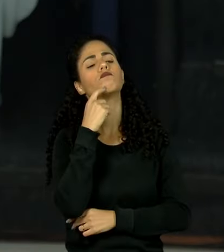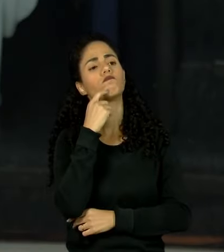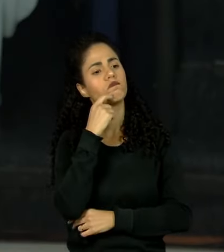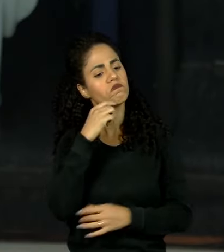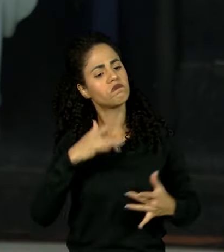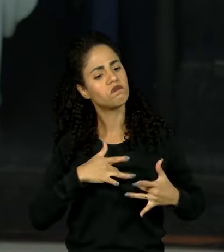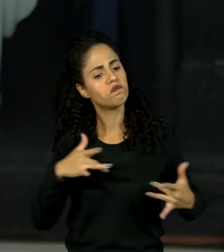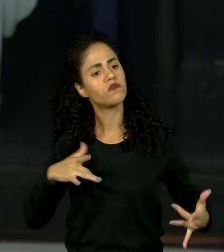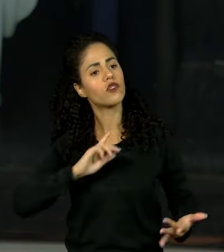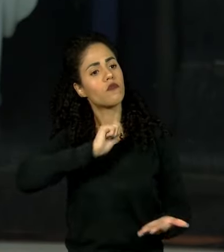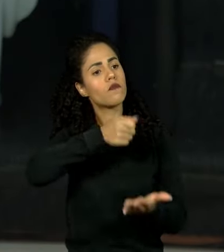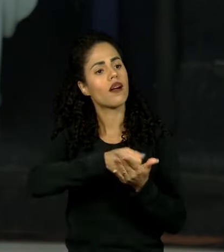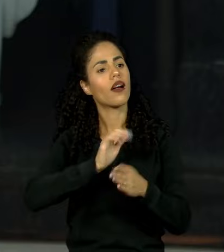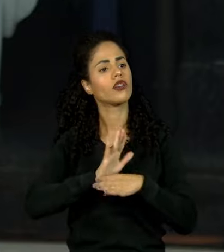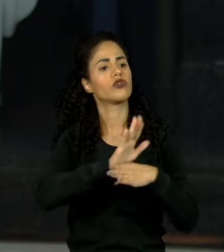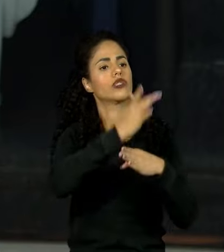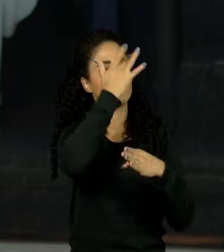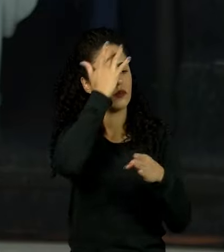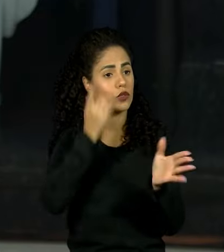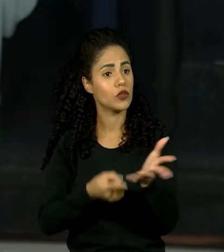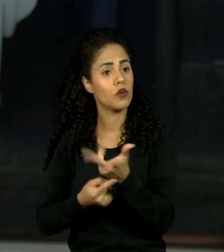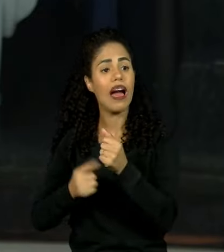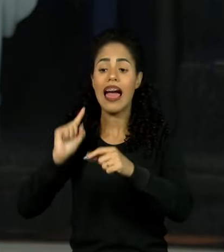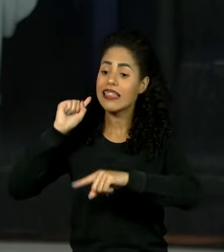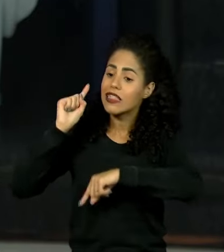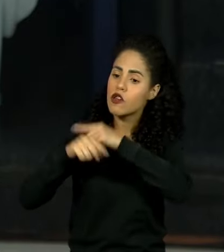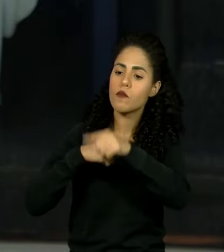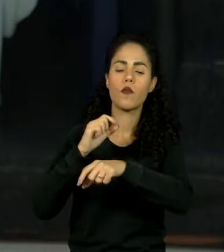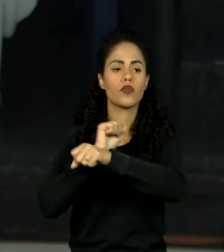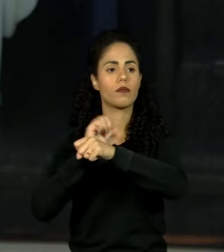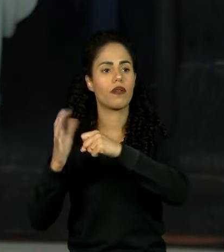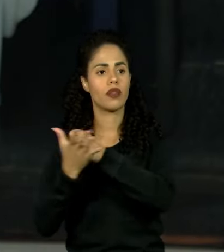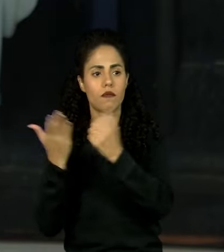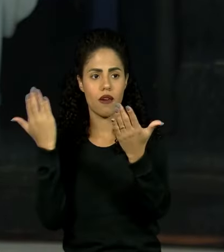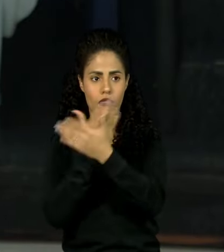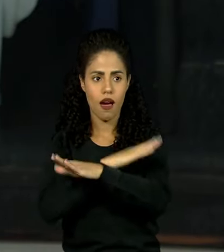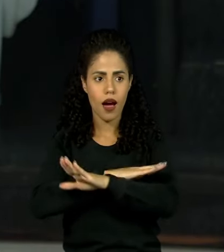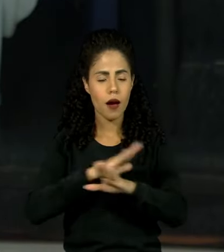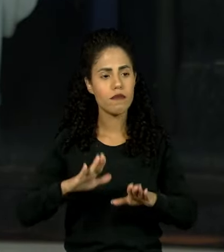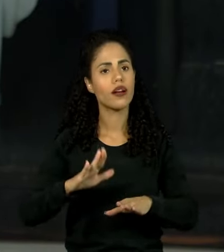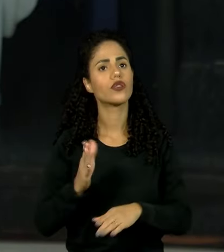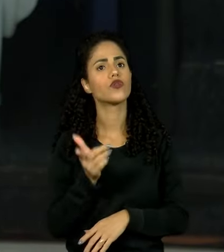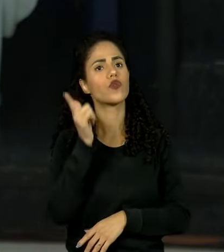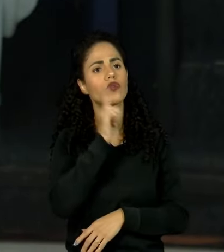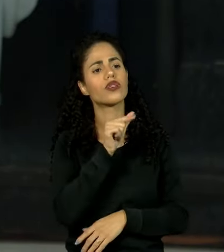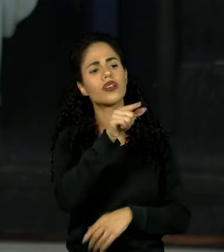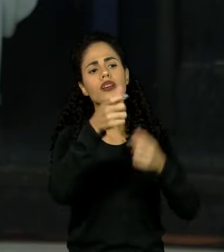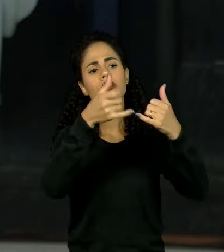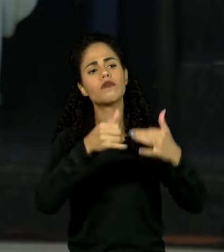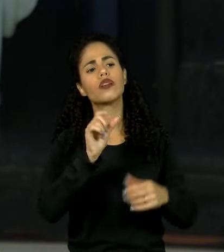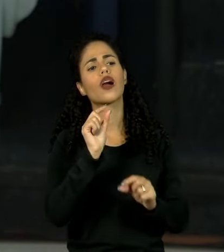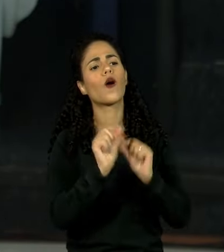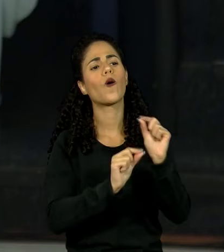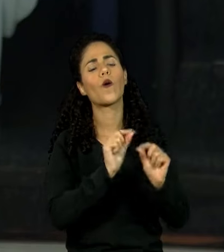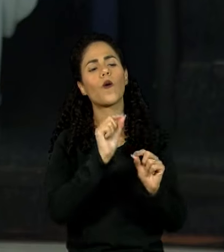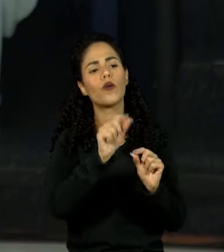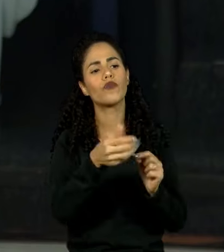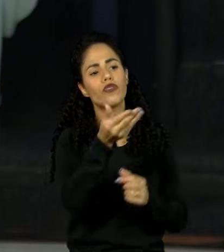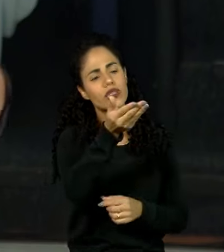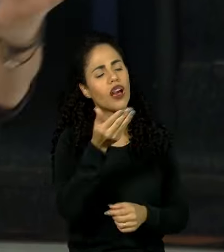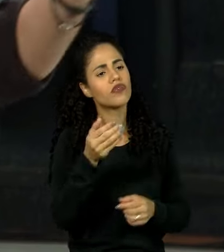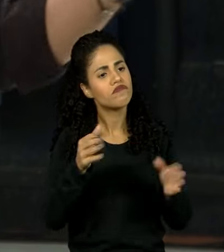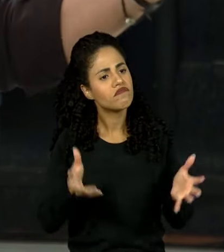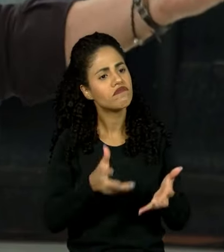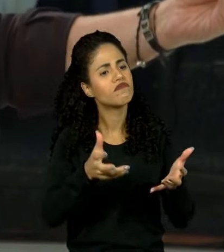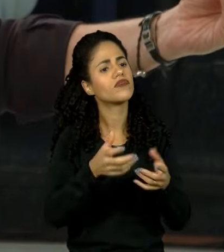vamos vamos pagar esses artistas todos Depois que passar a pandemia eles apresentam queria que você falasse isso um pouco pra gente is é tão significativo